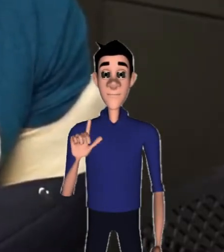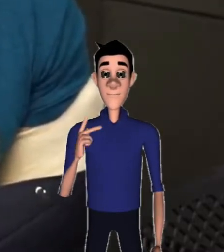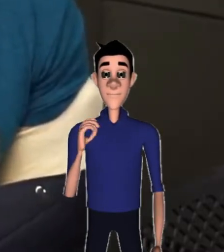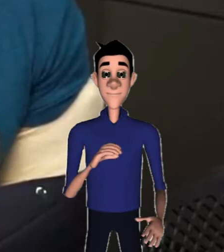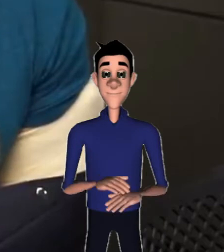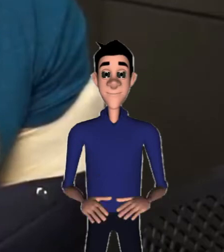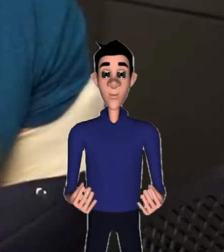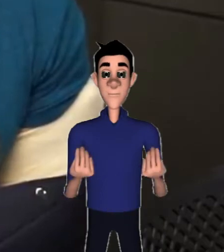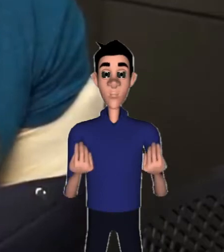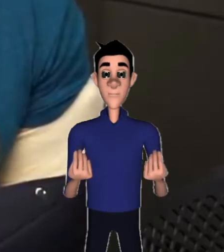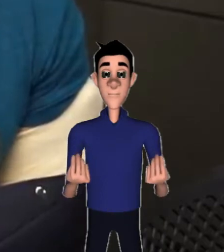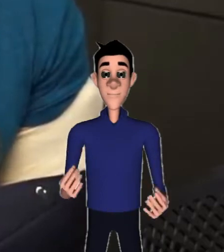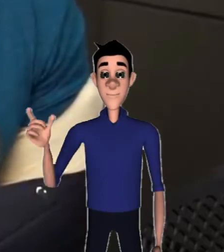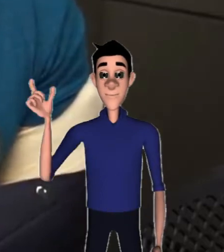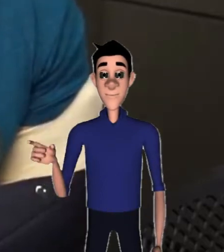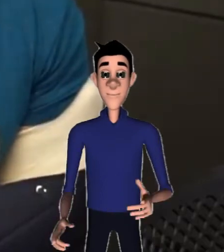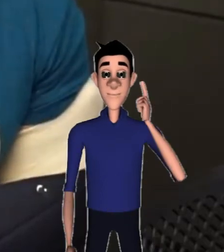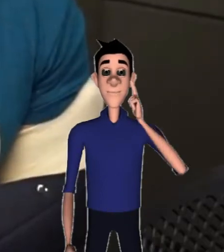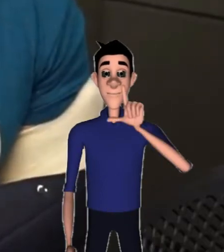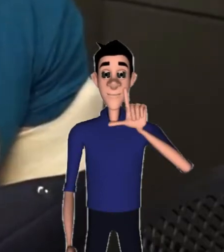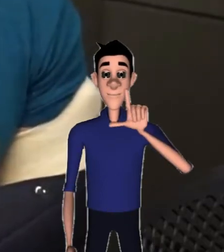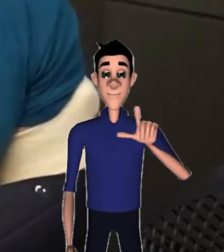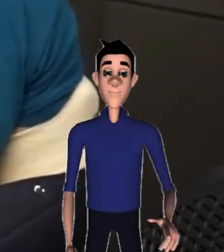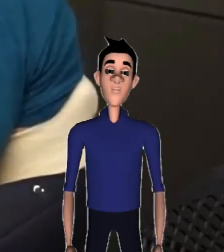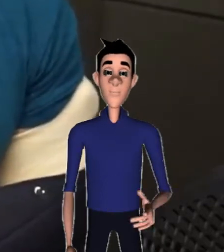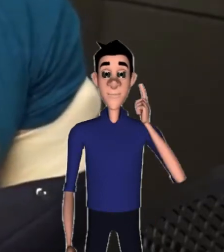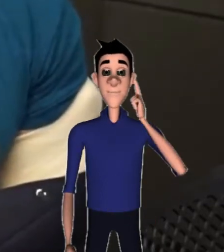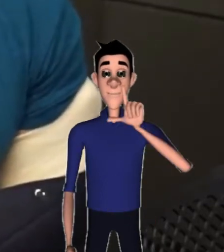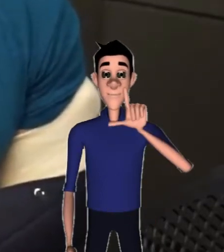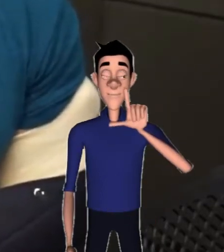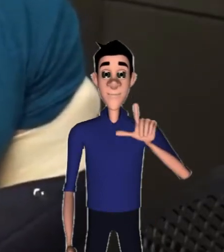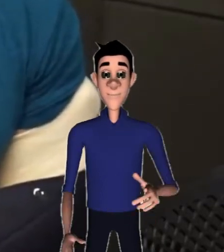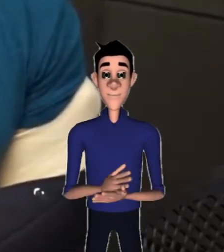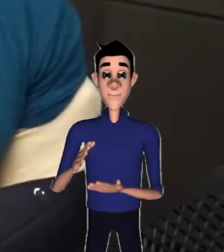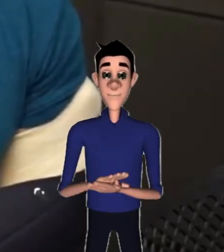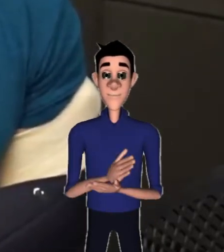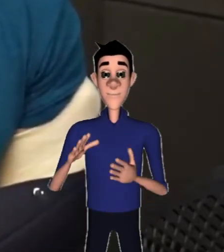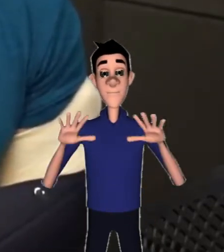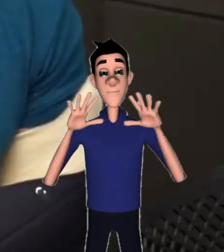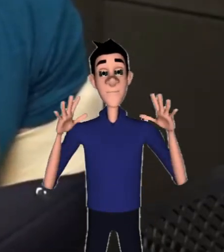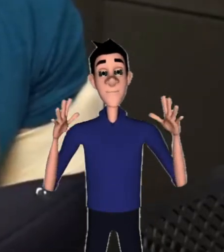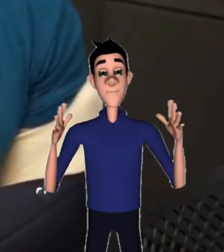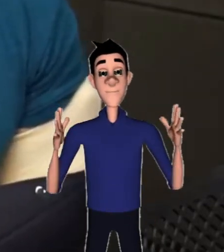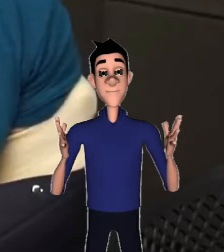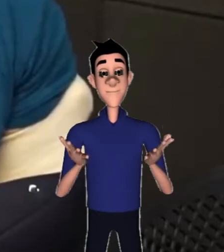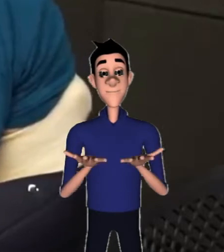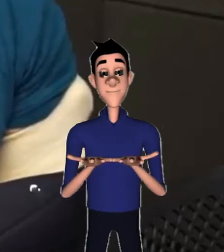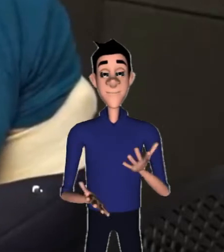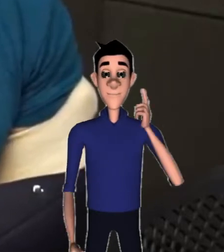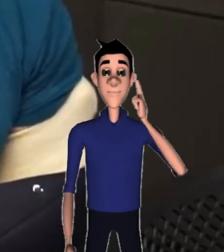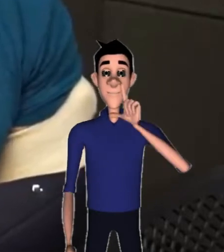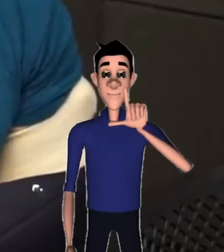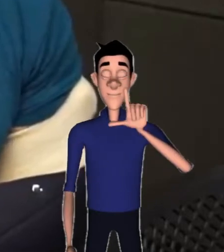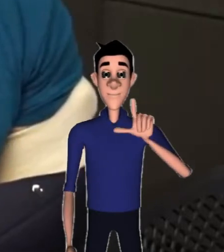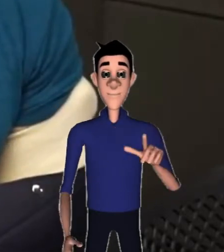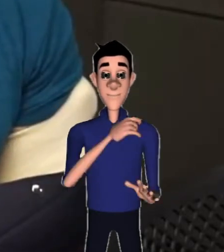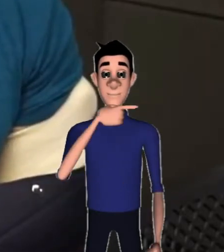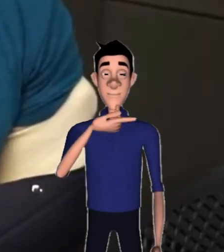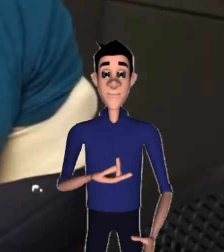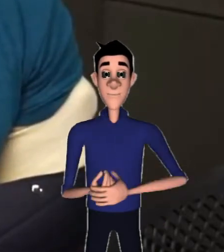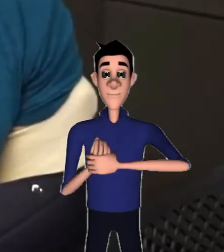era, mas não volta 100%. Então, imagina um cara que gastava de basal, sei lá, 3.000 quilocalorias. Ele faz uma dieta super